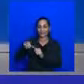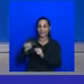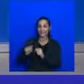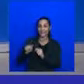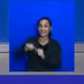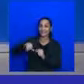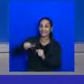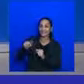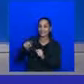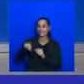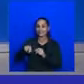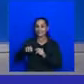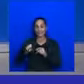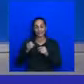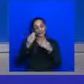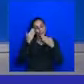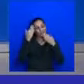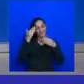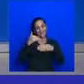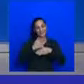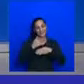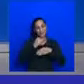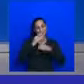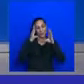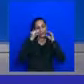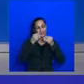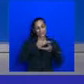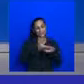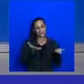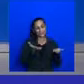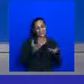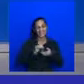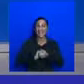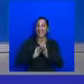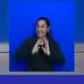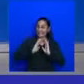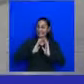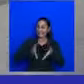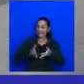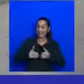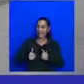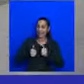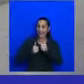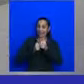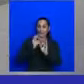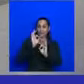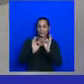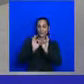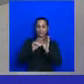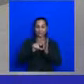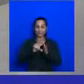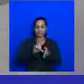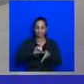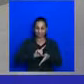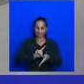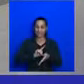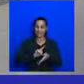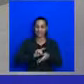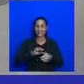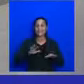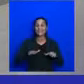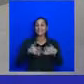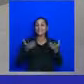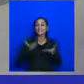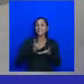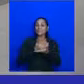Magalhães e Jane Mello. Obrigada por terem vindo. Boa noite para vocês. Boa noite. Elas já participaram de todo o procedimento prévio aqui. Então